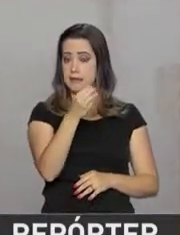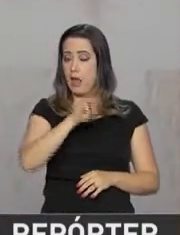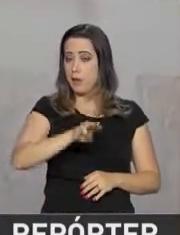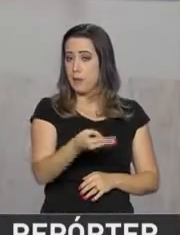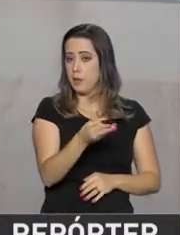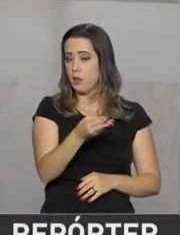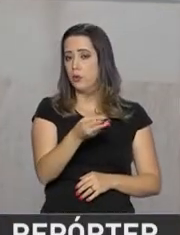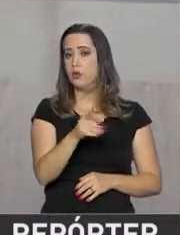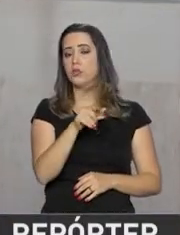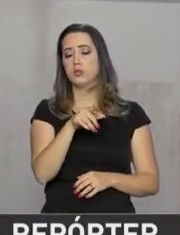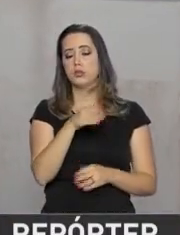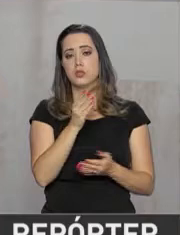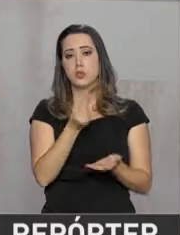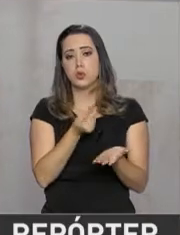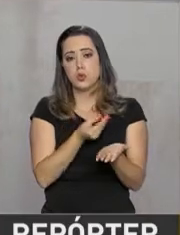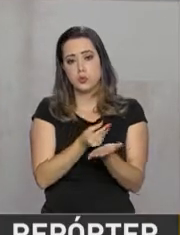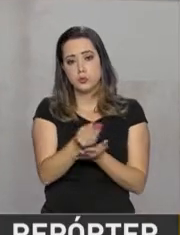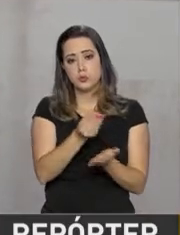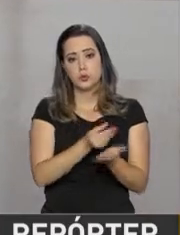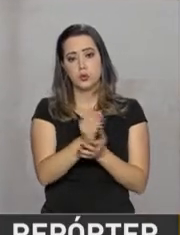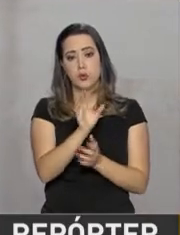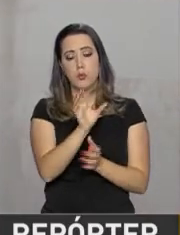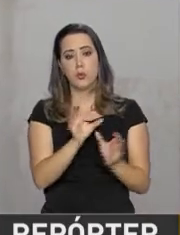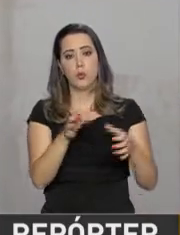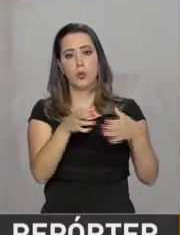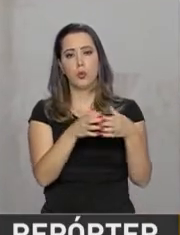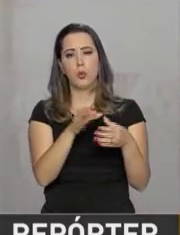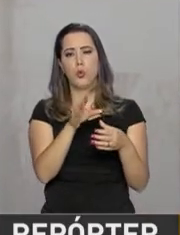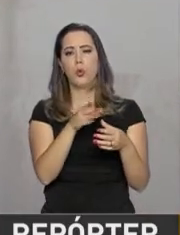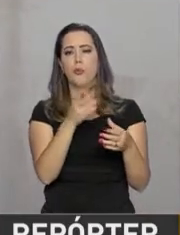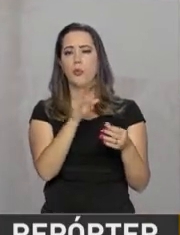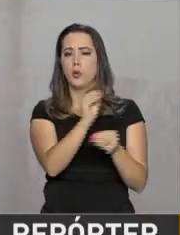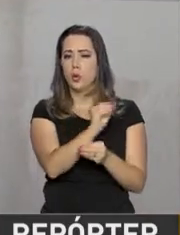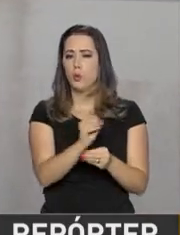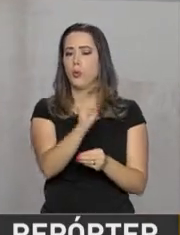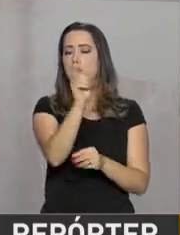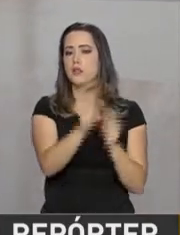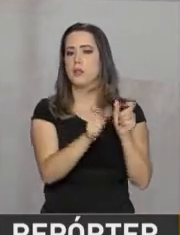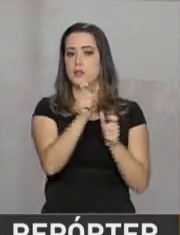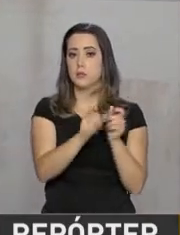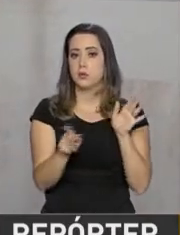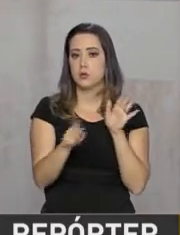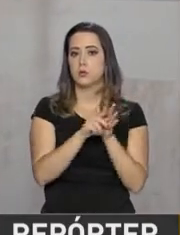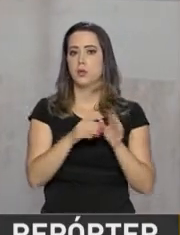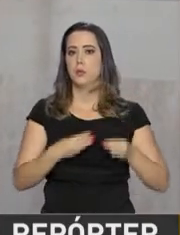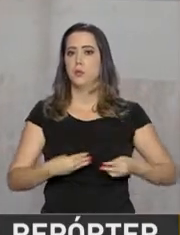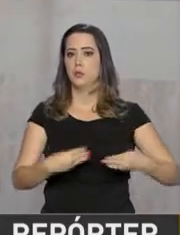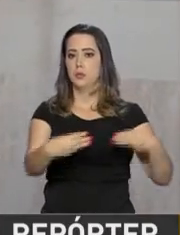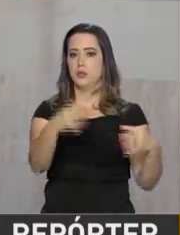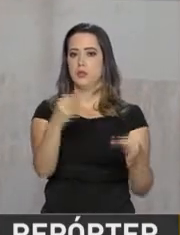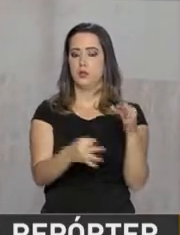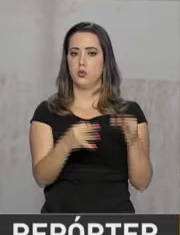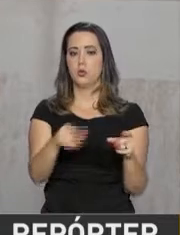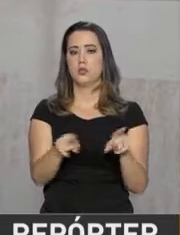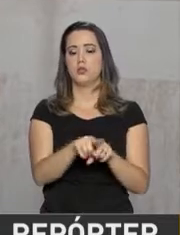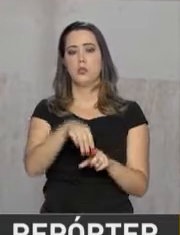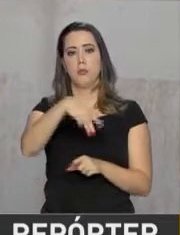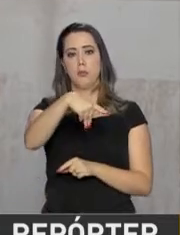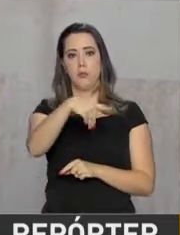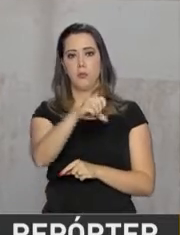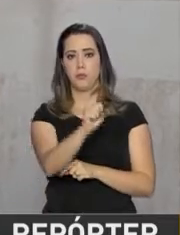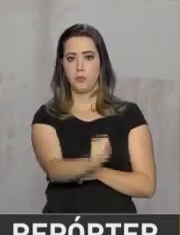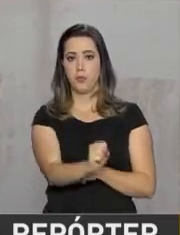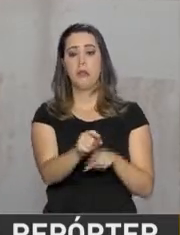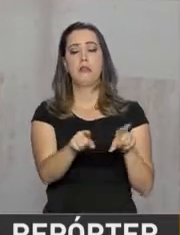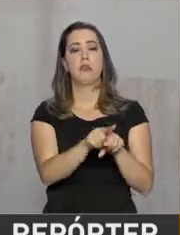comunidades terapêuticas são recursos oriundos do ministério da justiça do ministério do desenvolvimento social e do ministério da